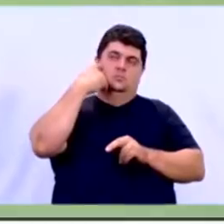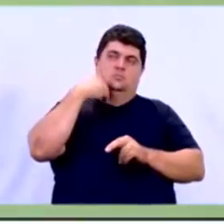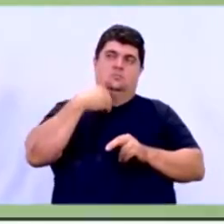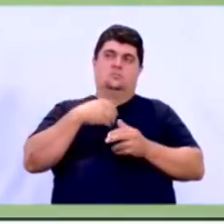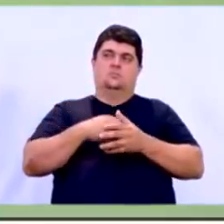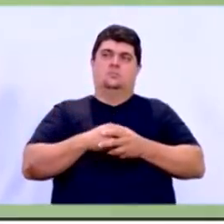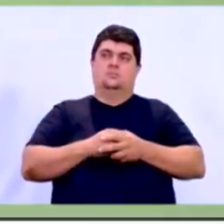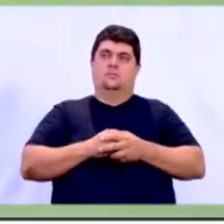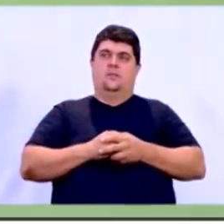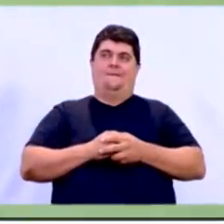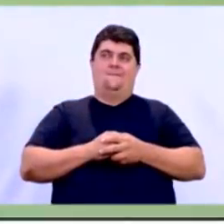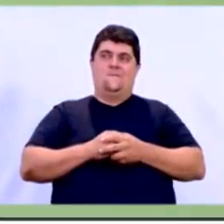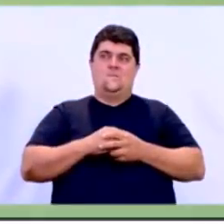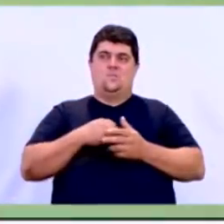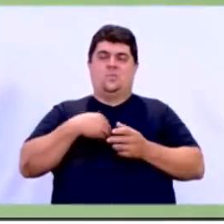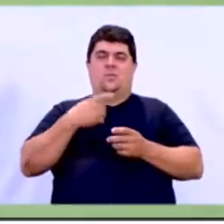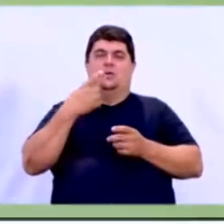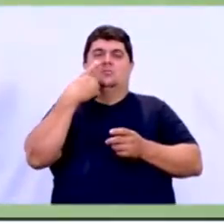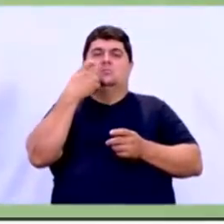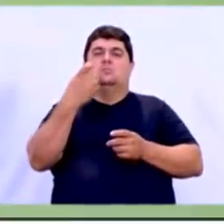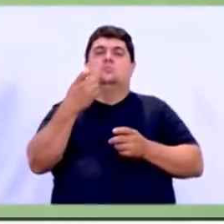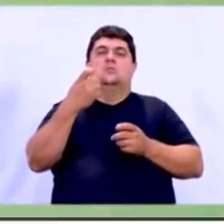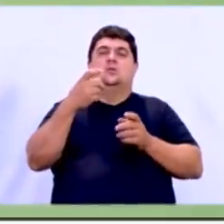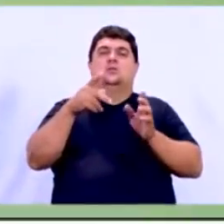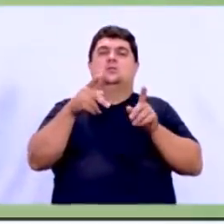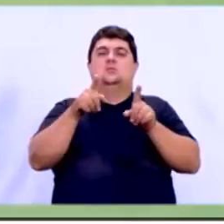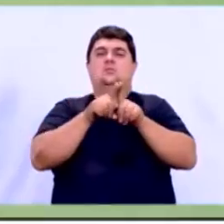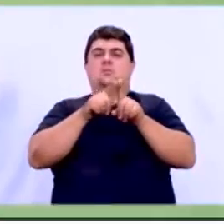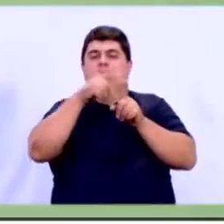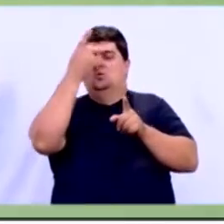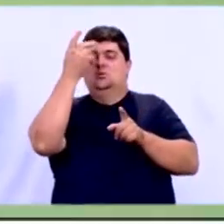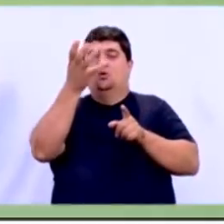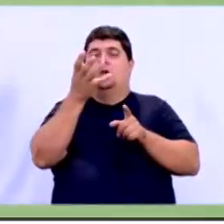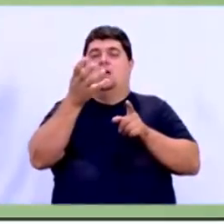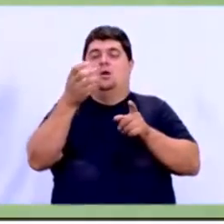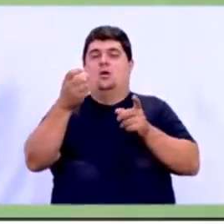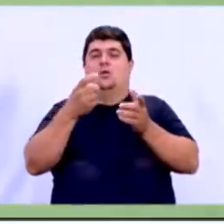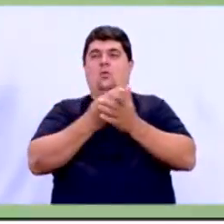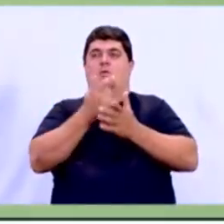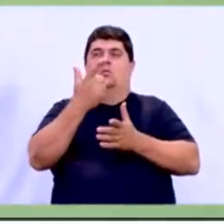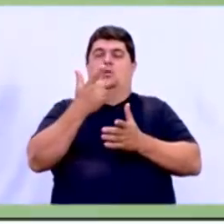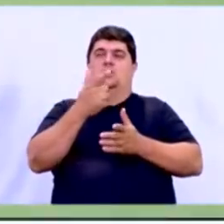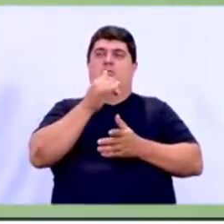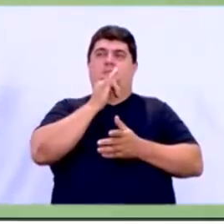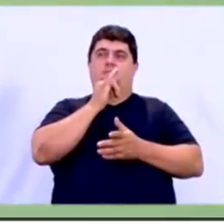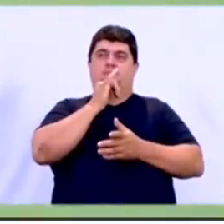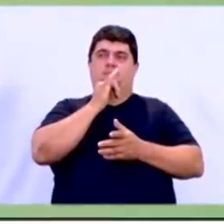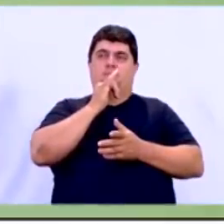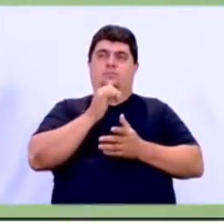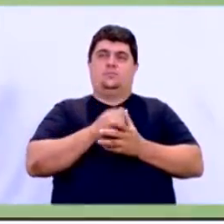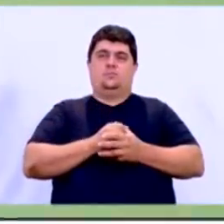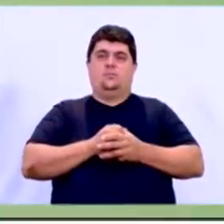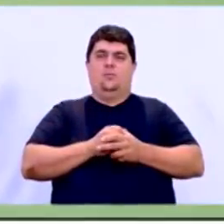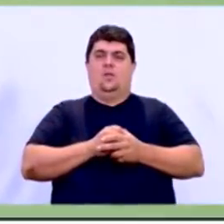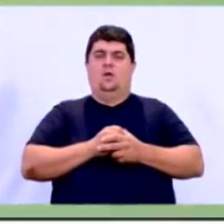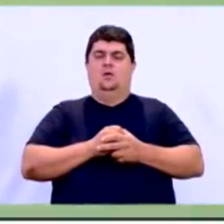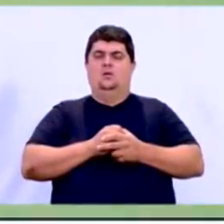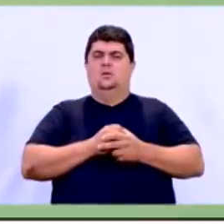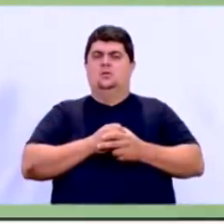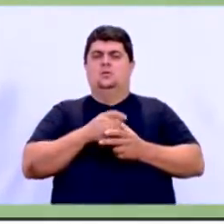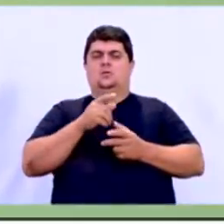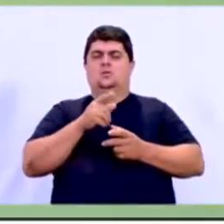identificar os interesses e os comportamentos dos clientes. Por exemplo, você pode se questionar com